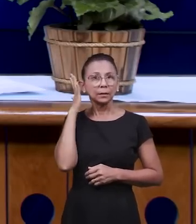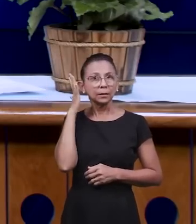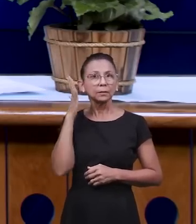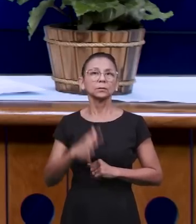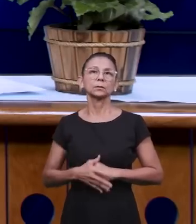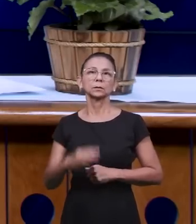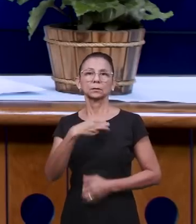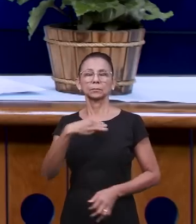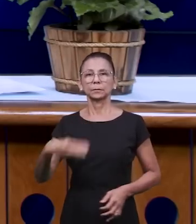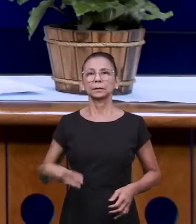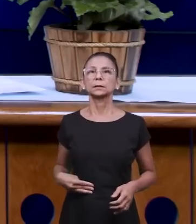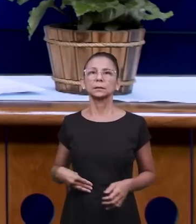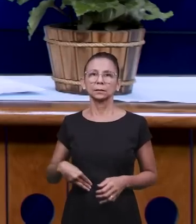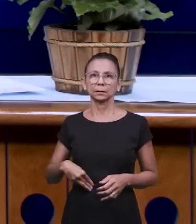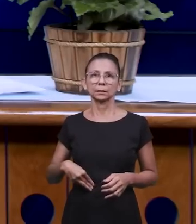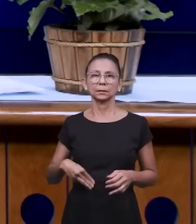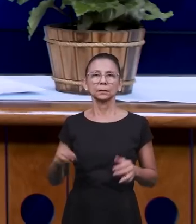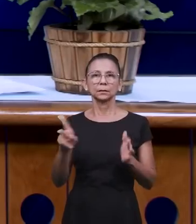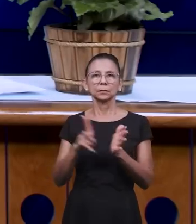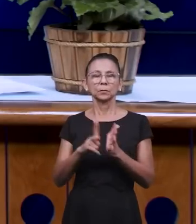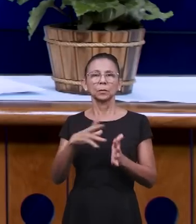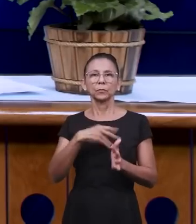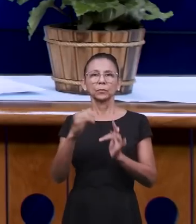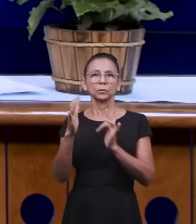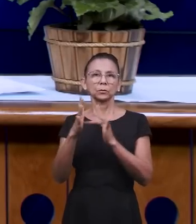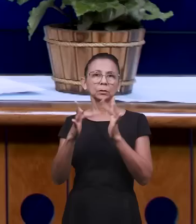verso 32.